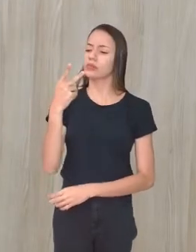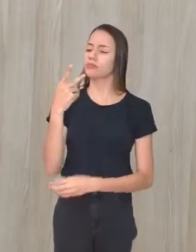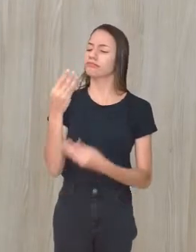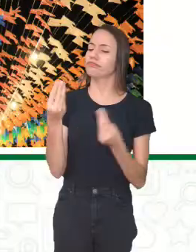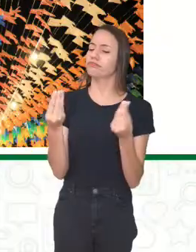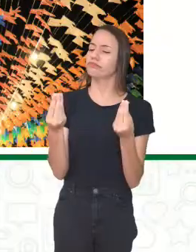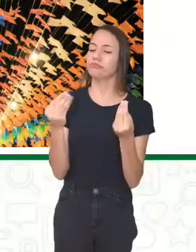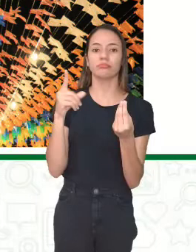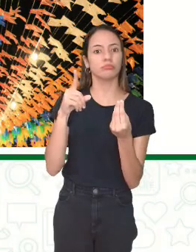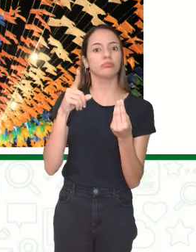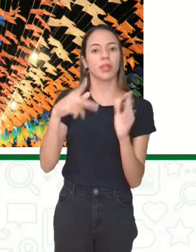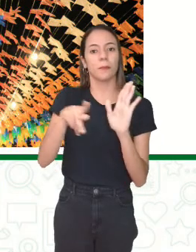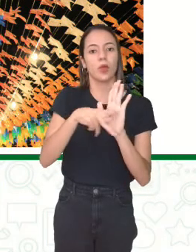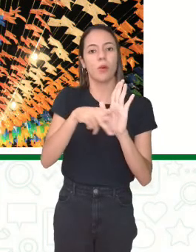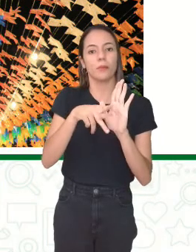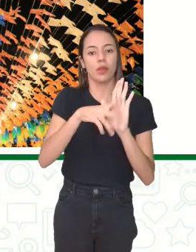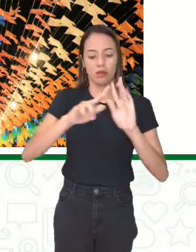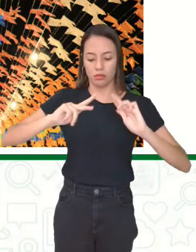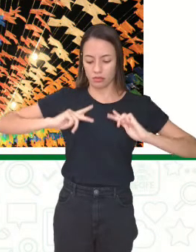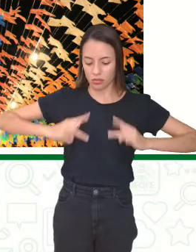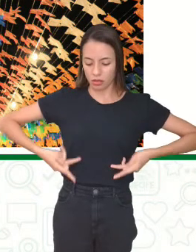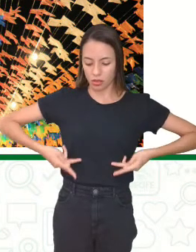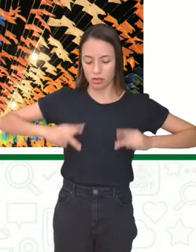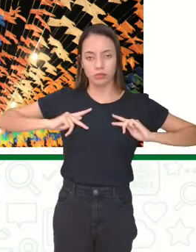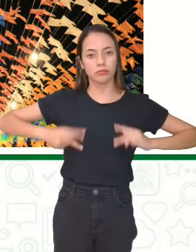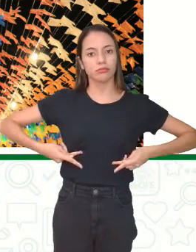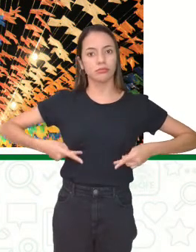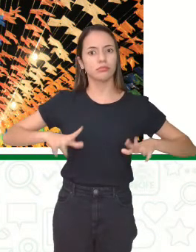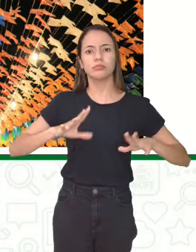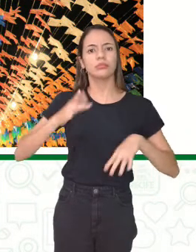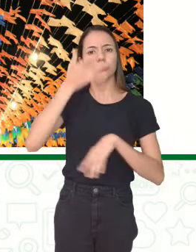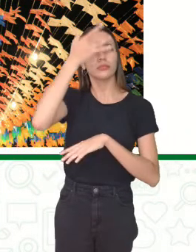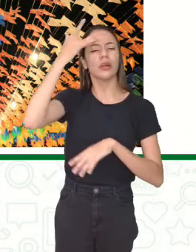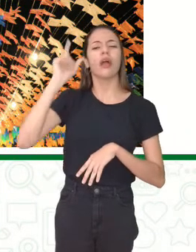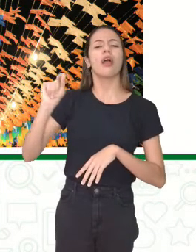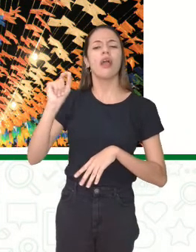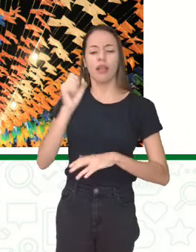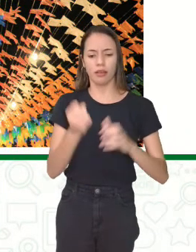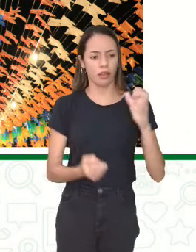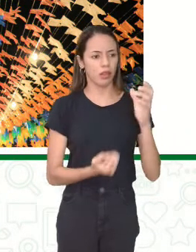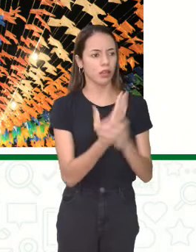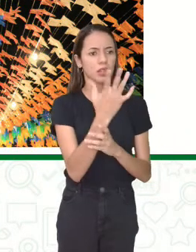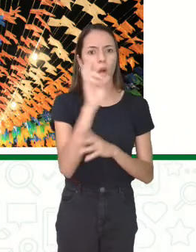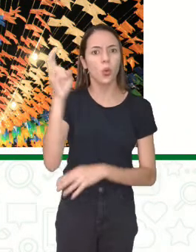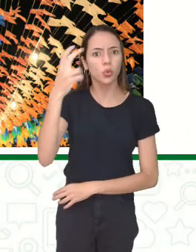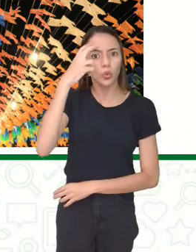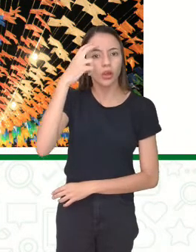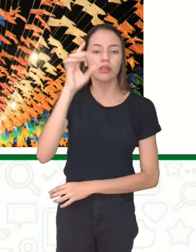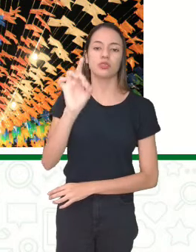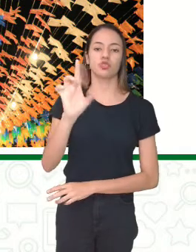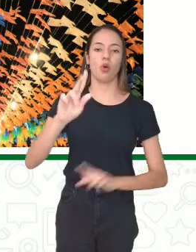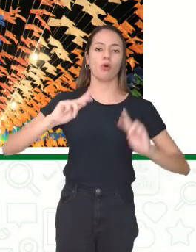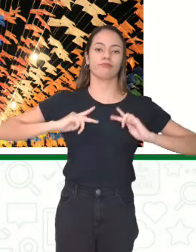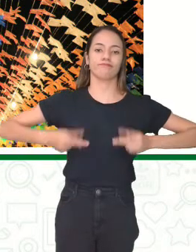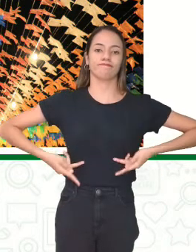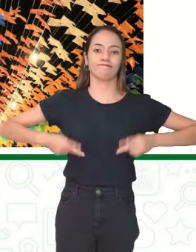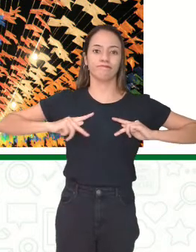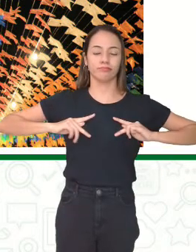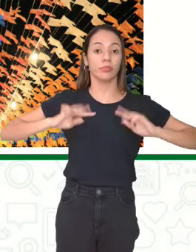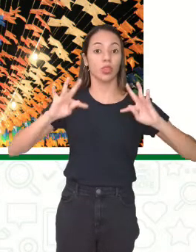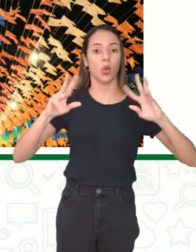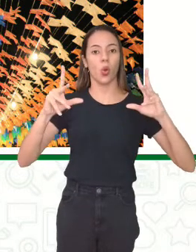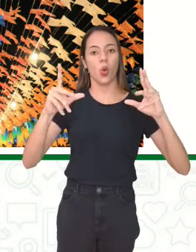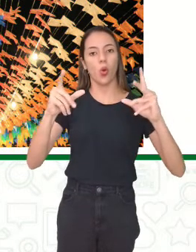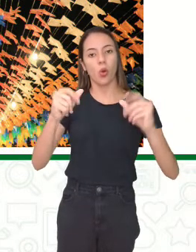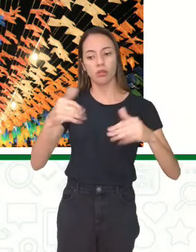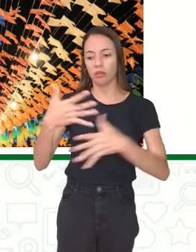ela faz parte da humanidade. Quem faz cultura é o ser humano, tá, gente? E que todas as